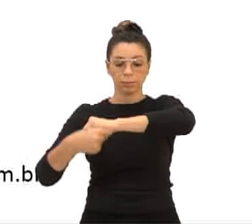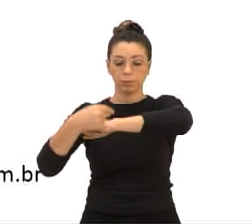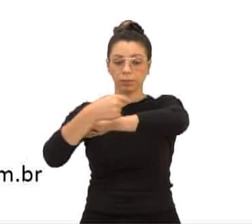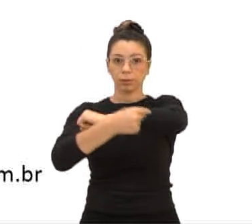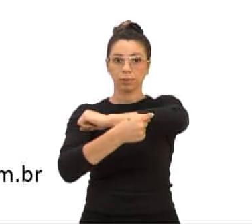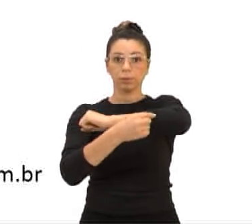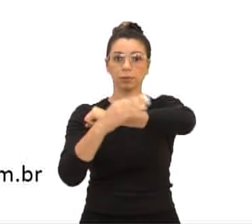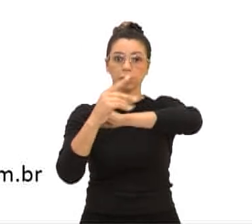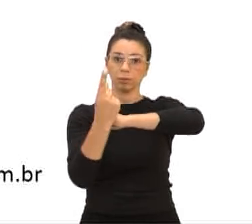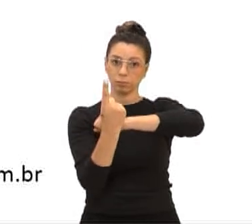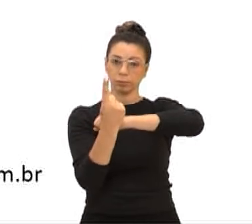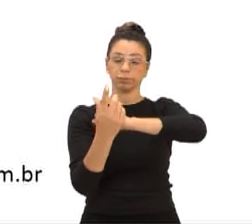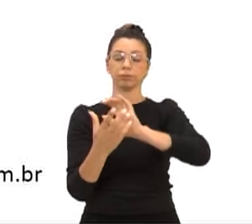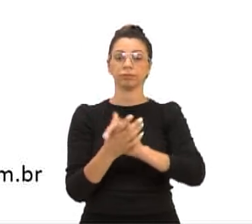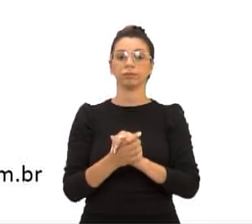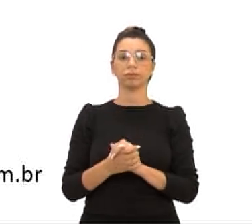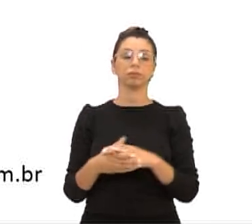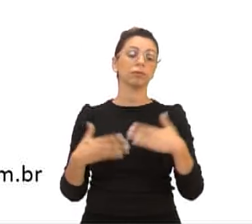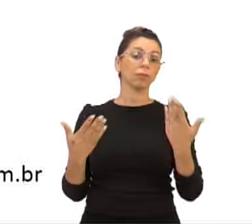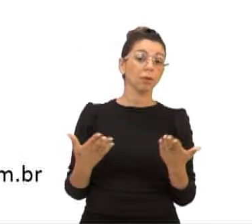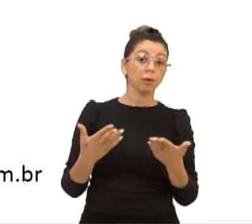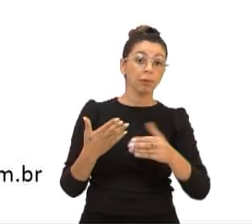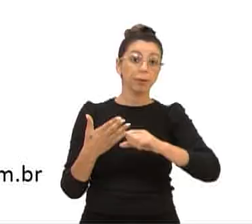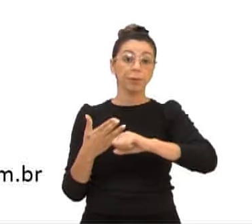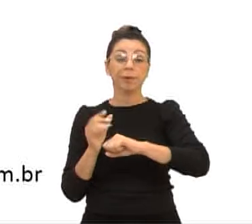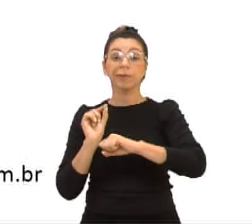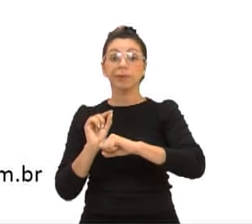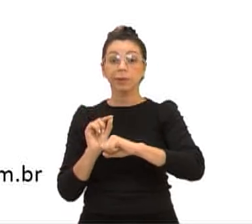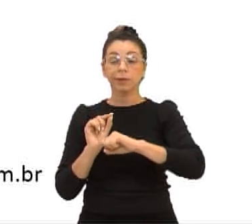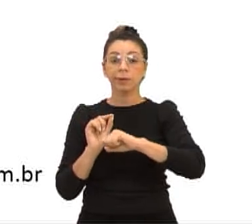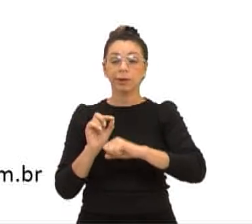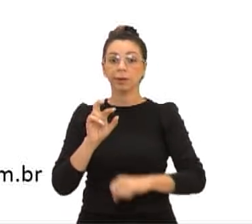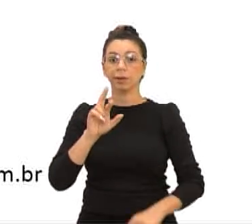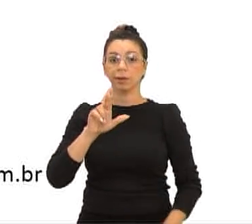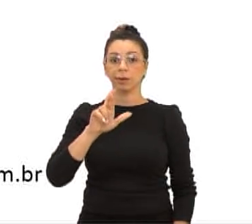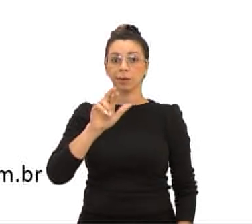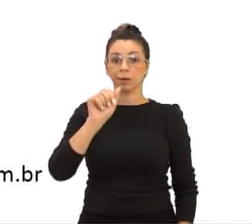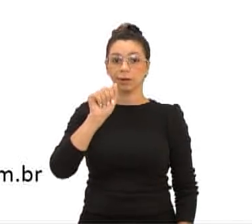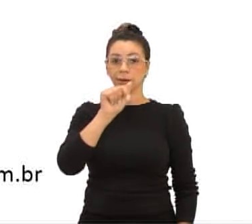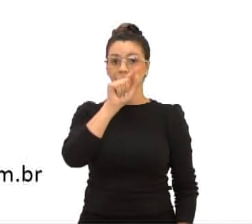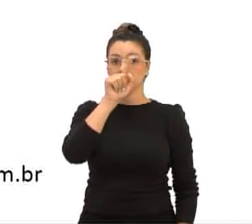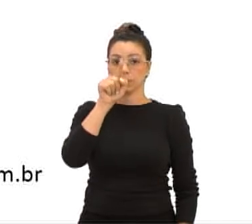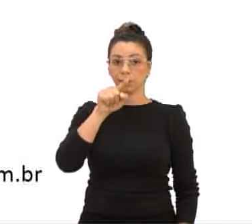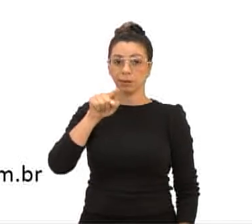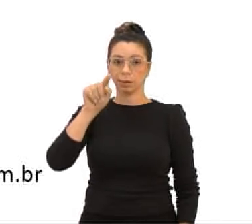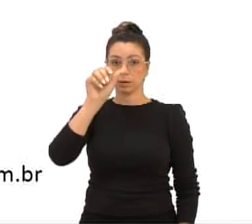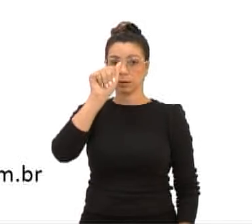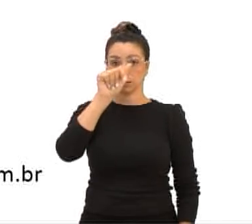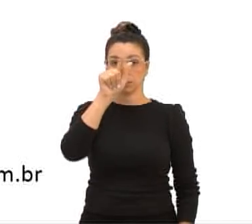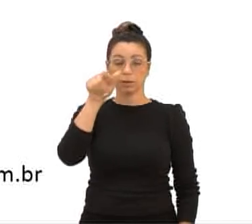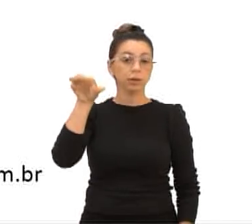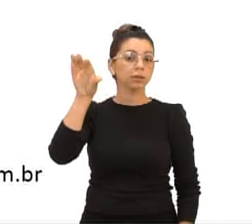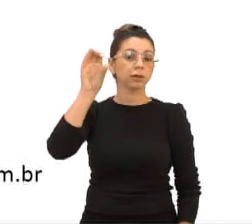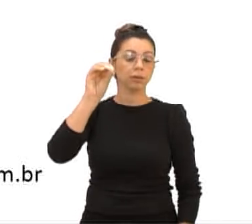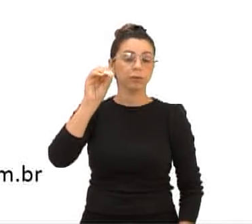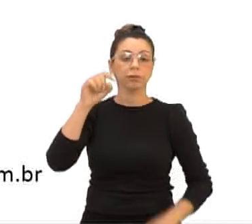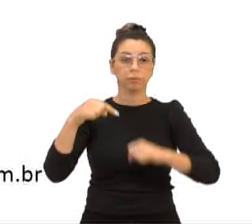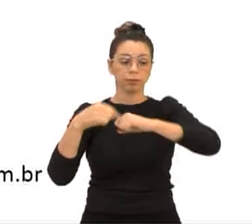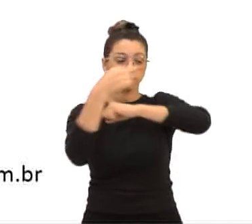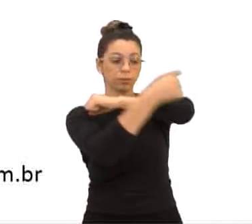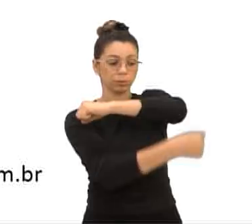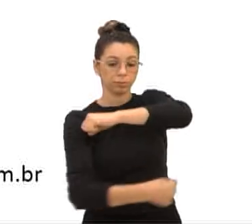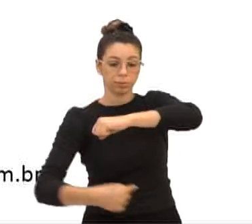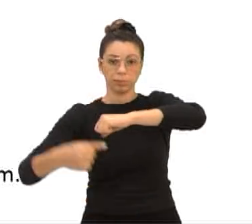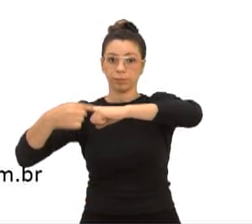C1. Então, qual é a razão entre os comprimentos da circunferência C2 e